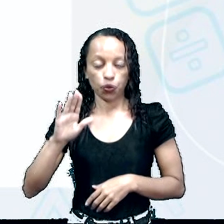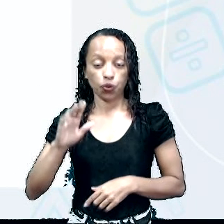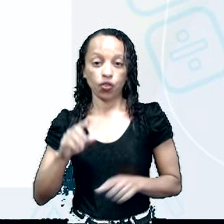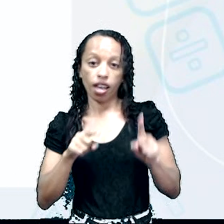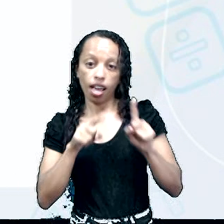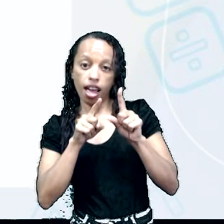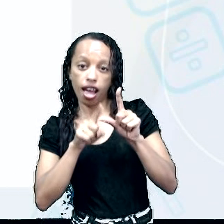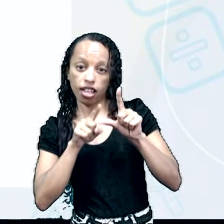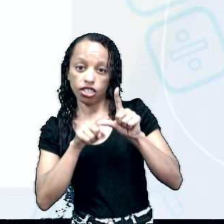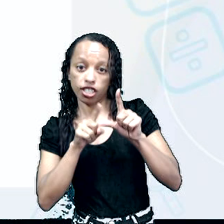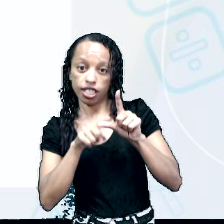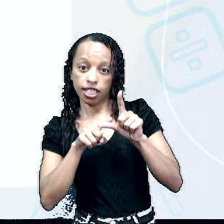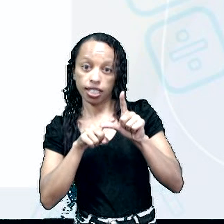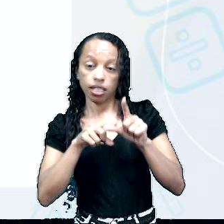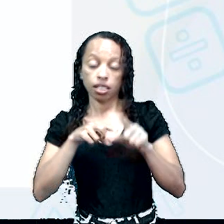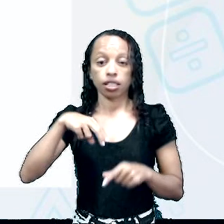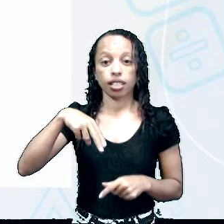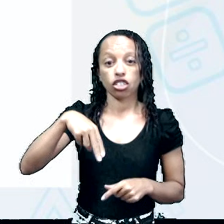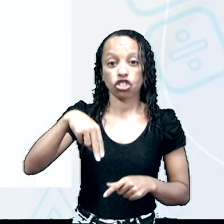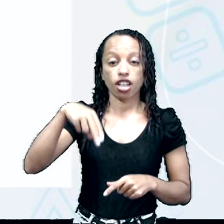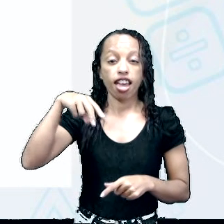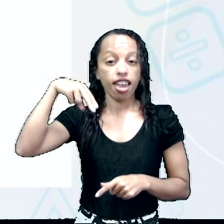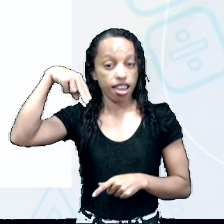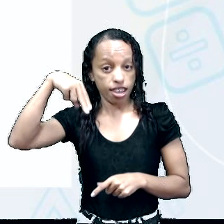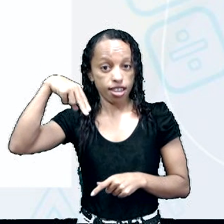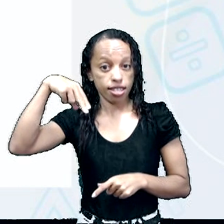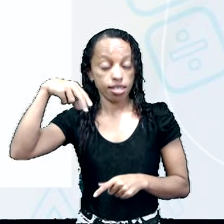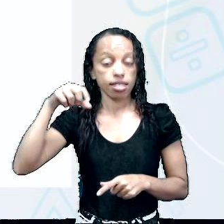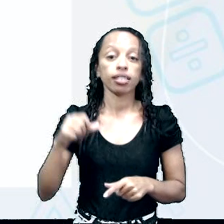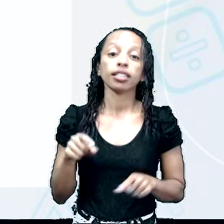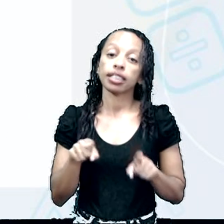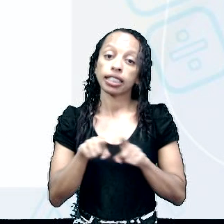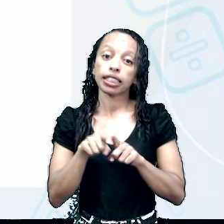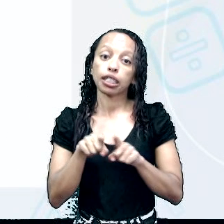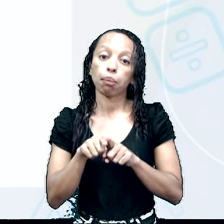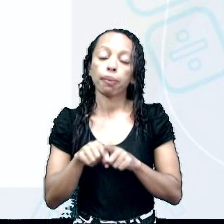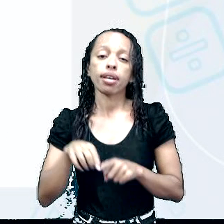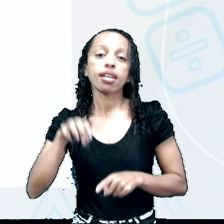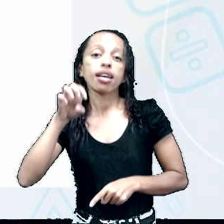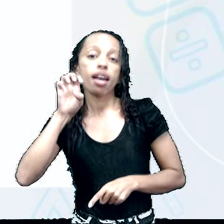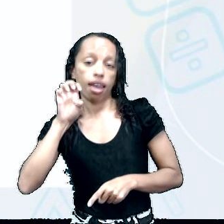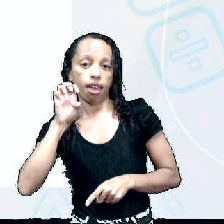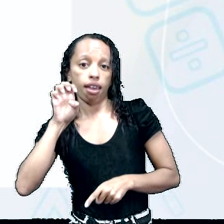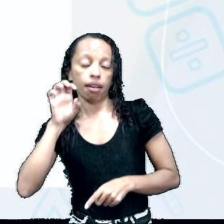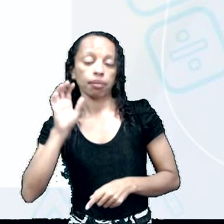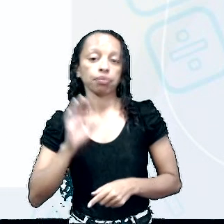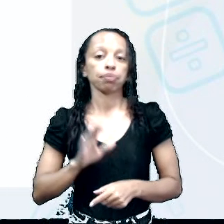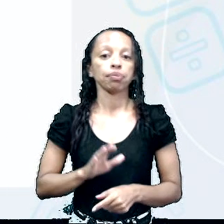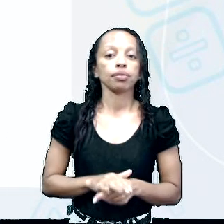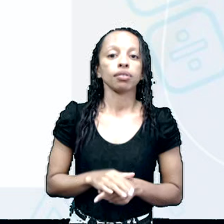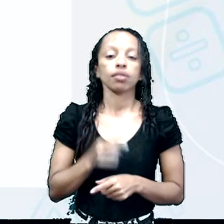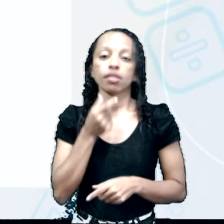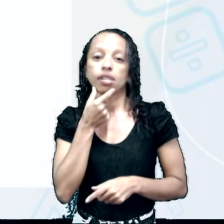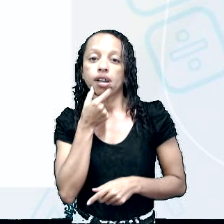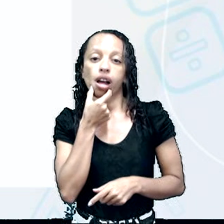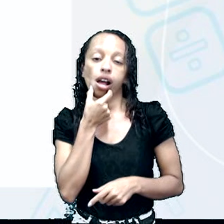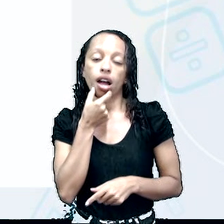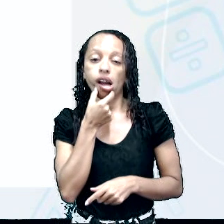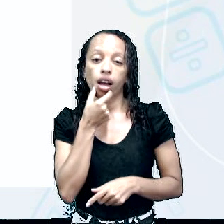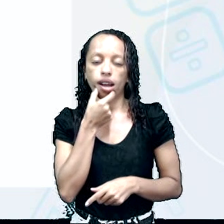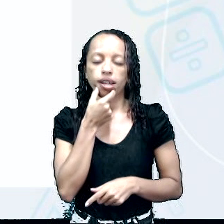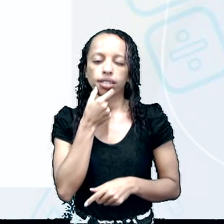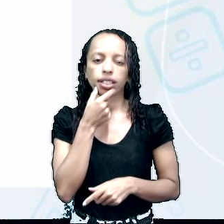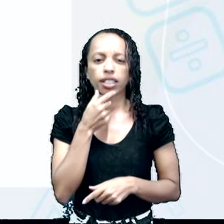por que não com a letra L pode até aparecer mas é porque a em inglês se escreve este